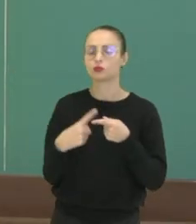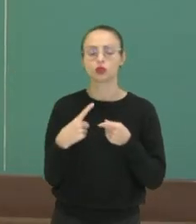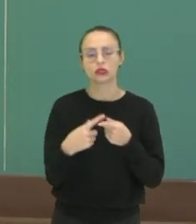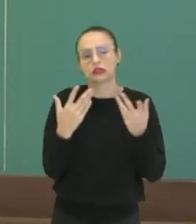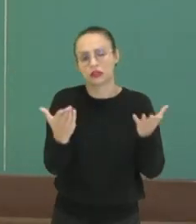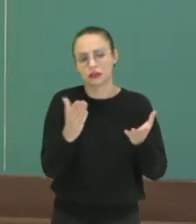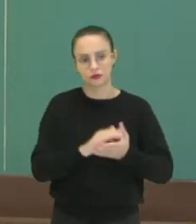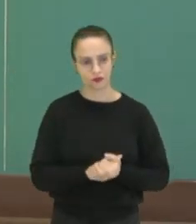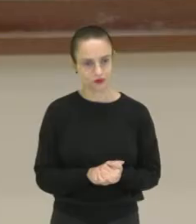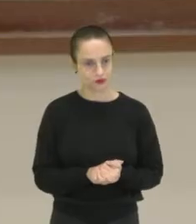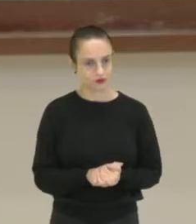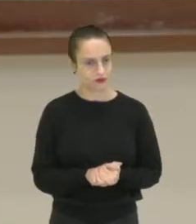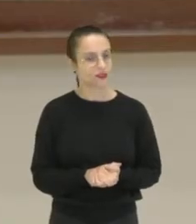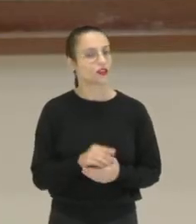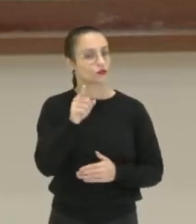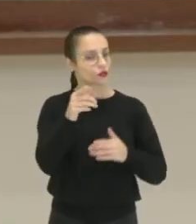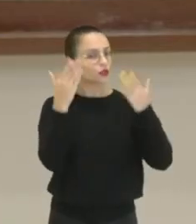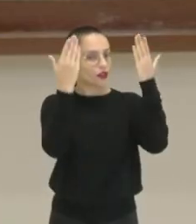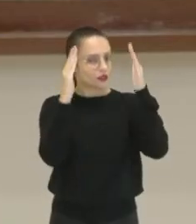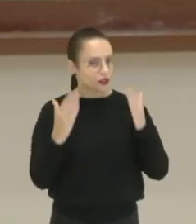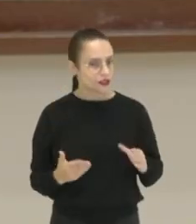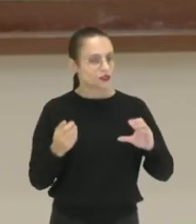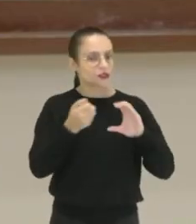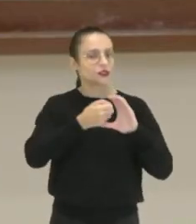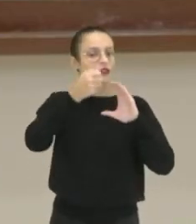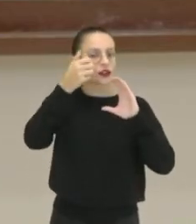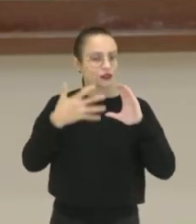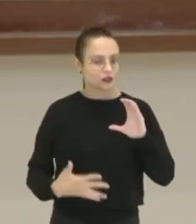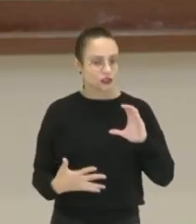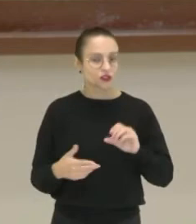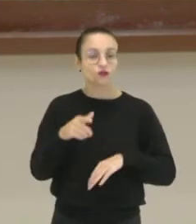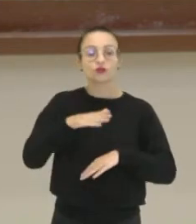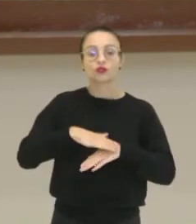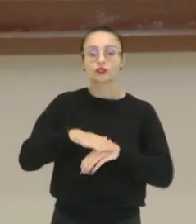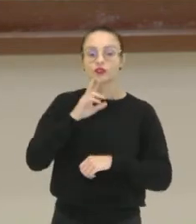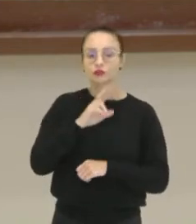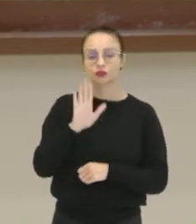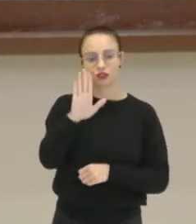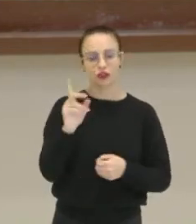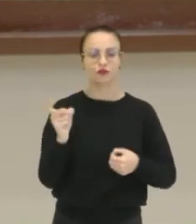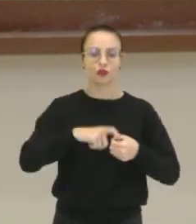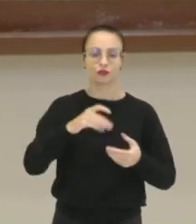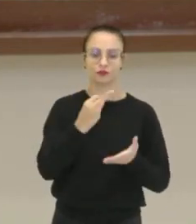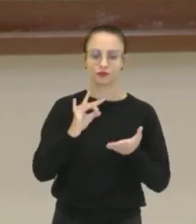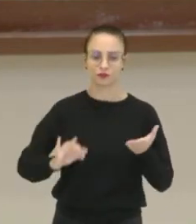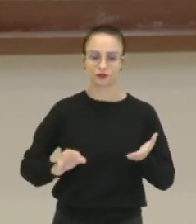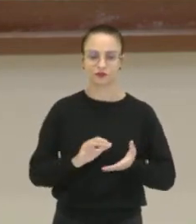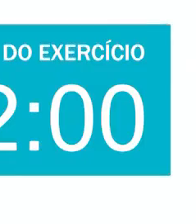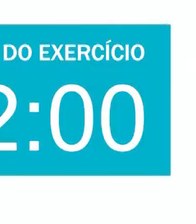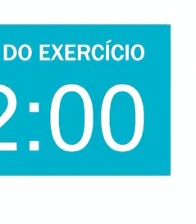2. Então, analisando essas características, respondam e nós voltamos em seguida com a correção.